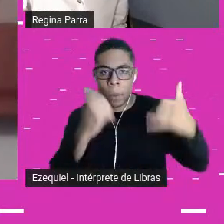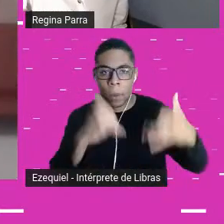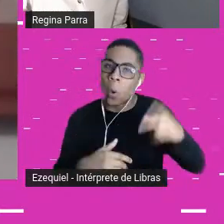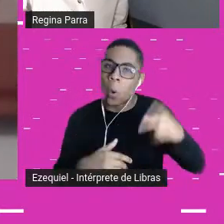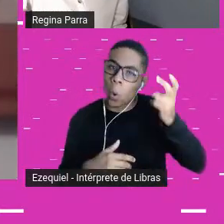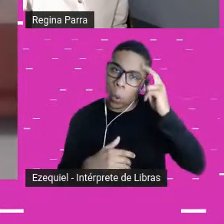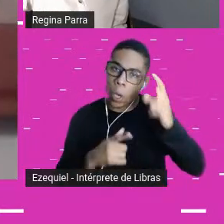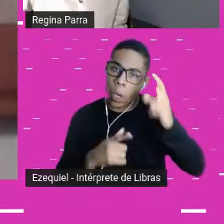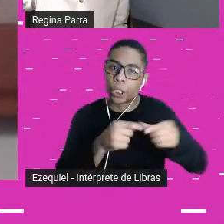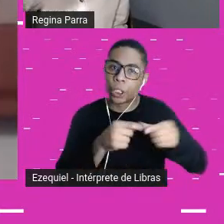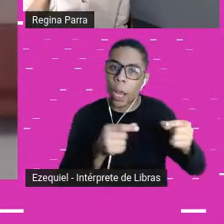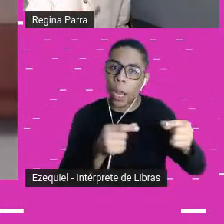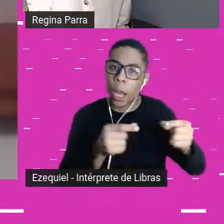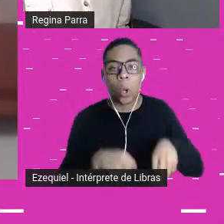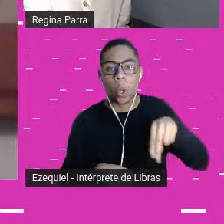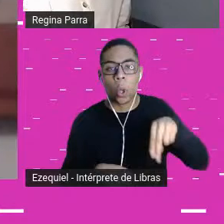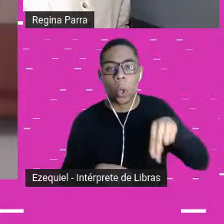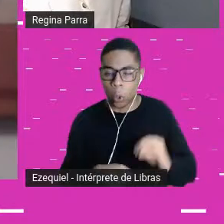Rê,